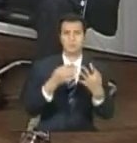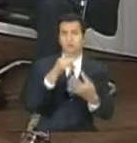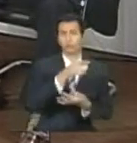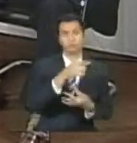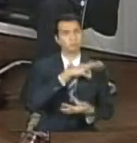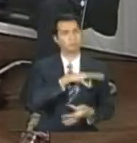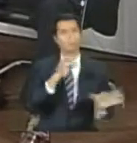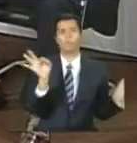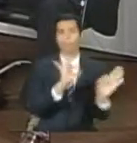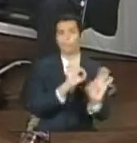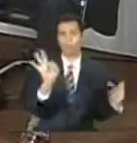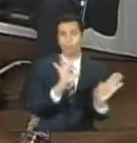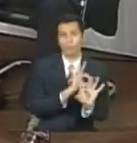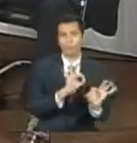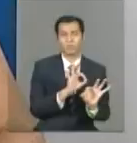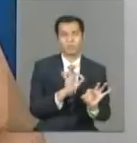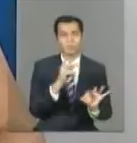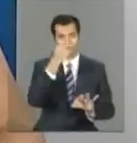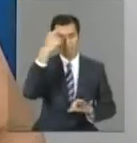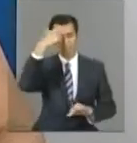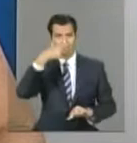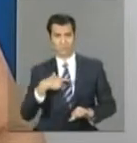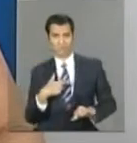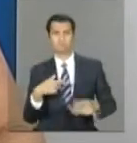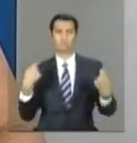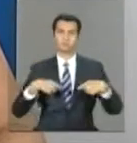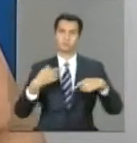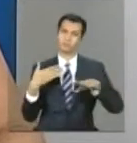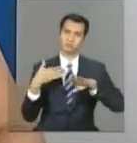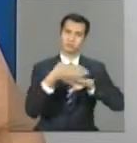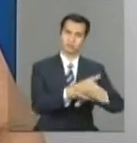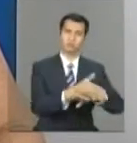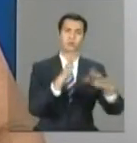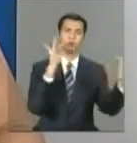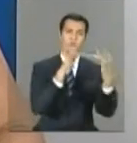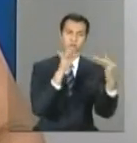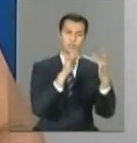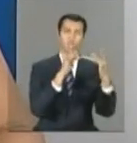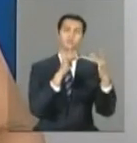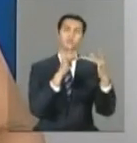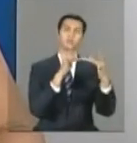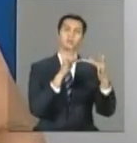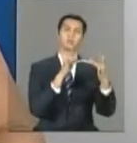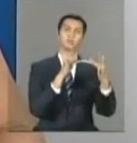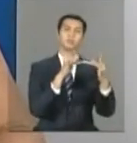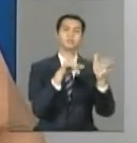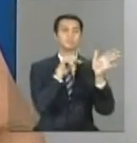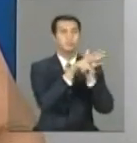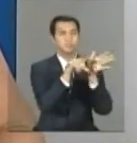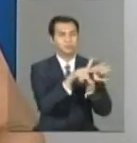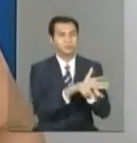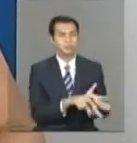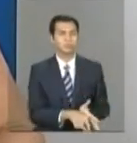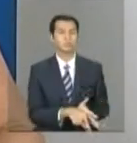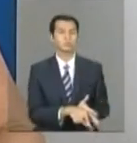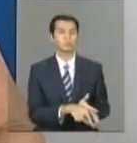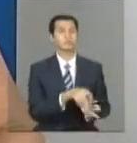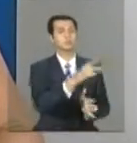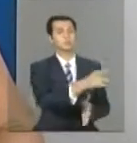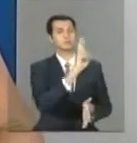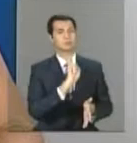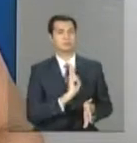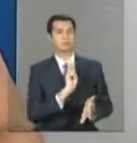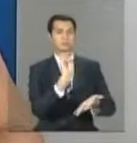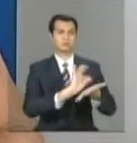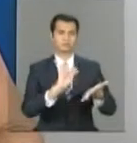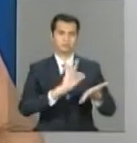na verdade, o entrevistador ele tem que coletar a informação que está sendo informada pelo entrevistador, porque a informação